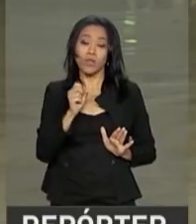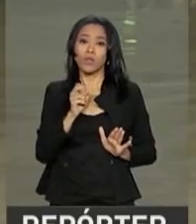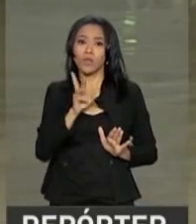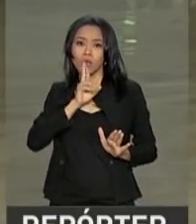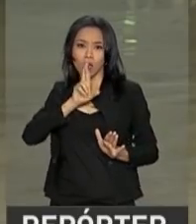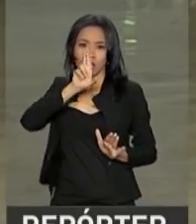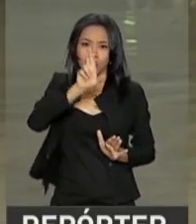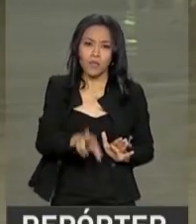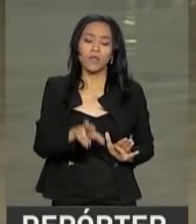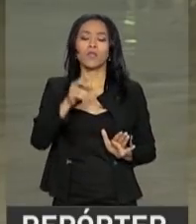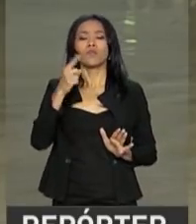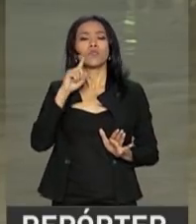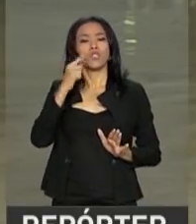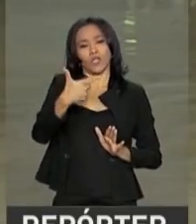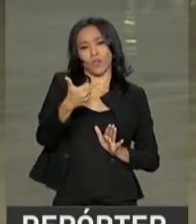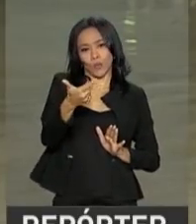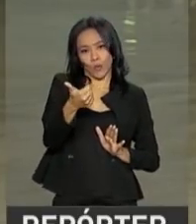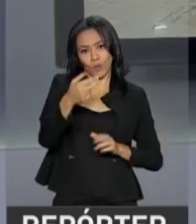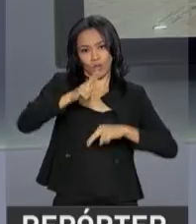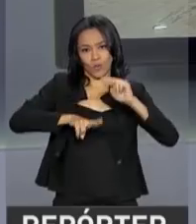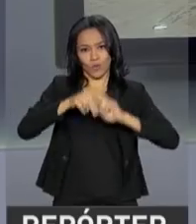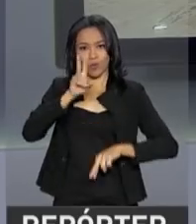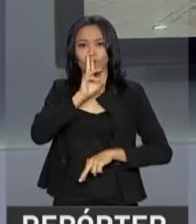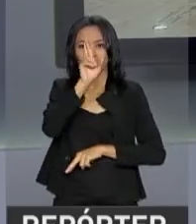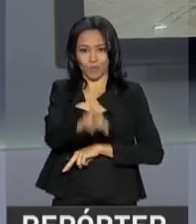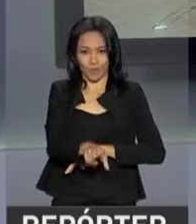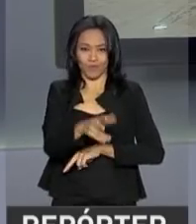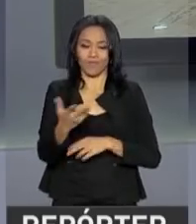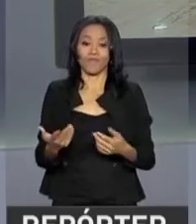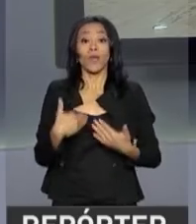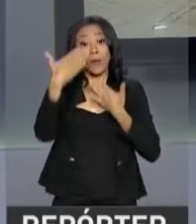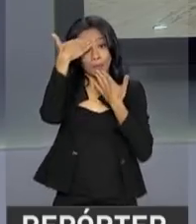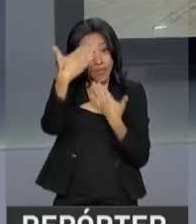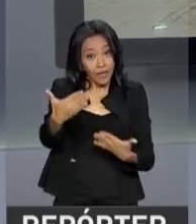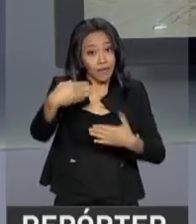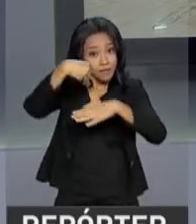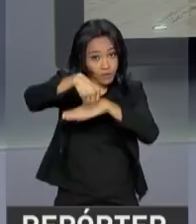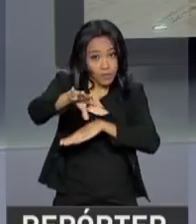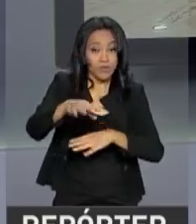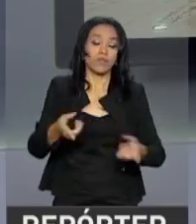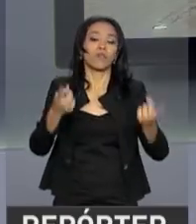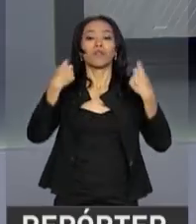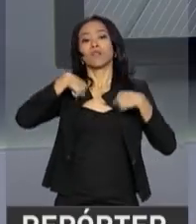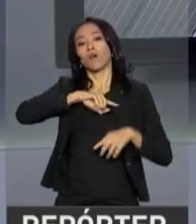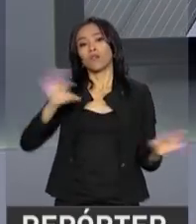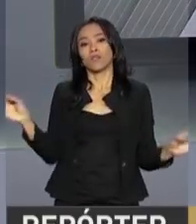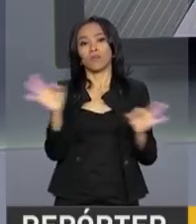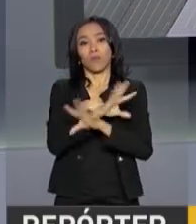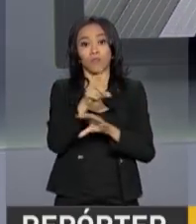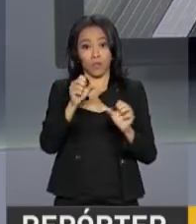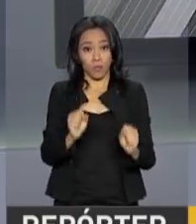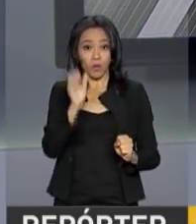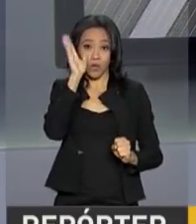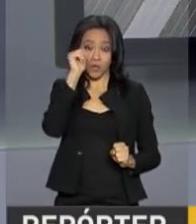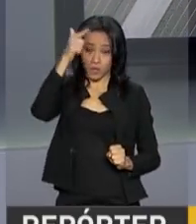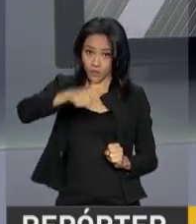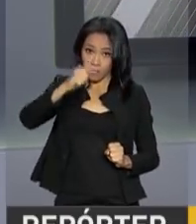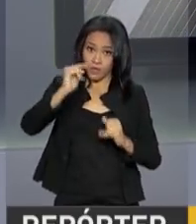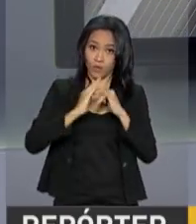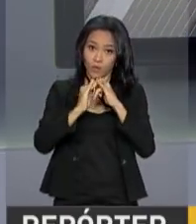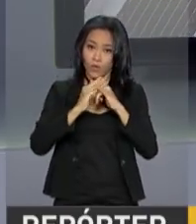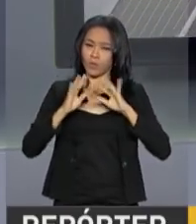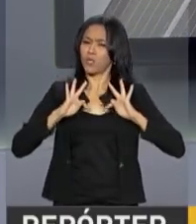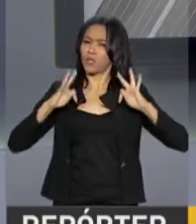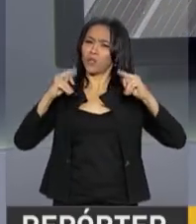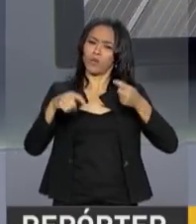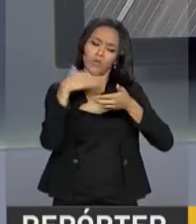no dia 12 de junho. Renata? Obrigada, Cleide, pelas suas informações. E nós ficamos por aqui, você pode rever as reportagens no YouTube